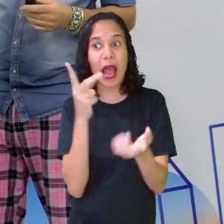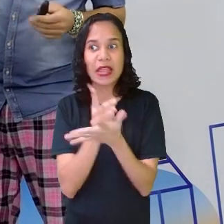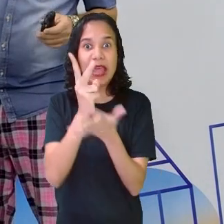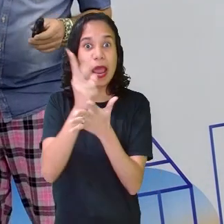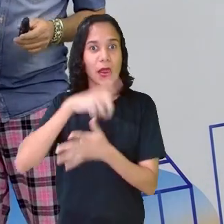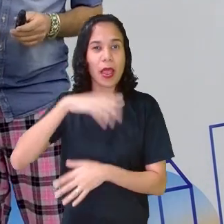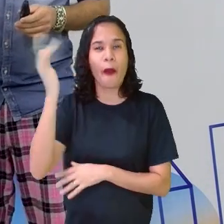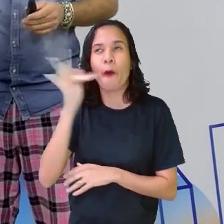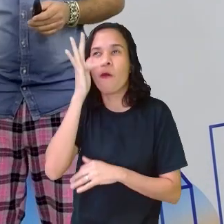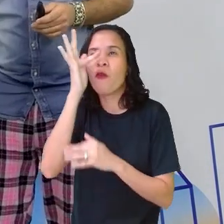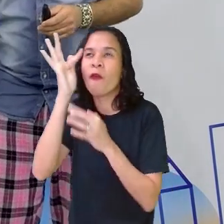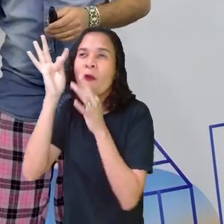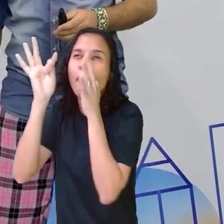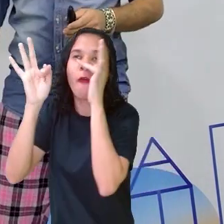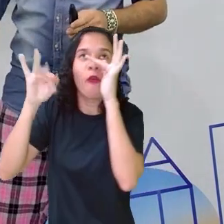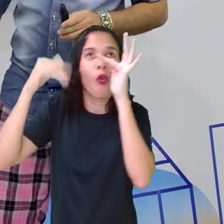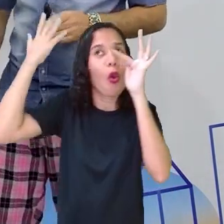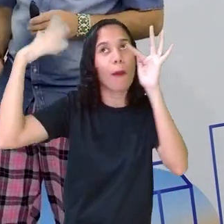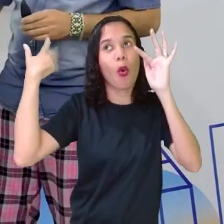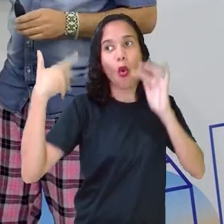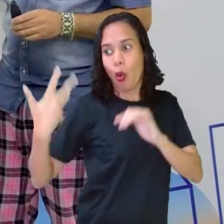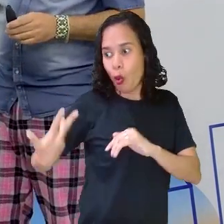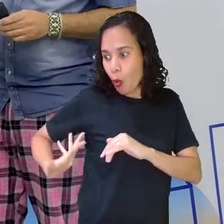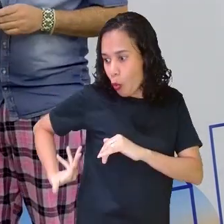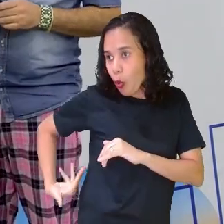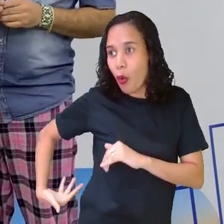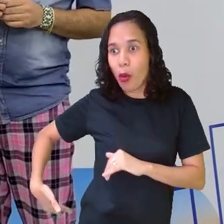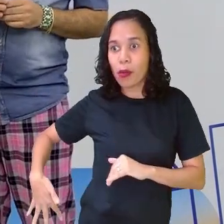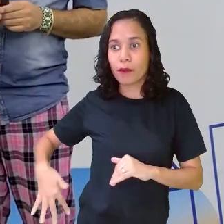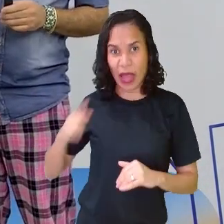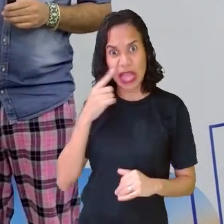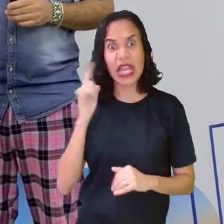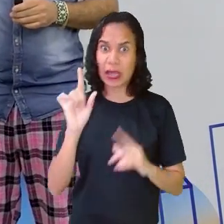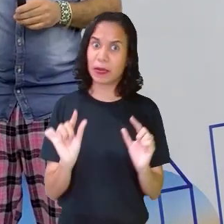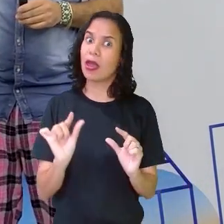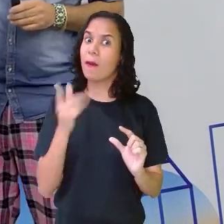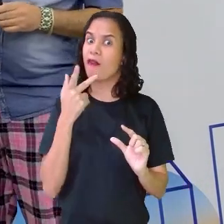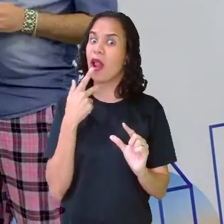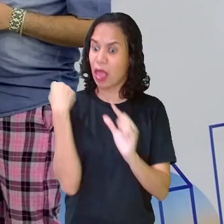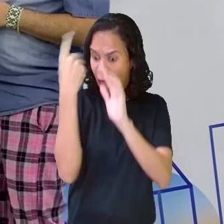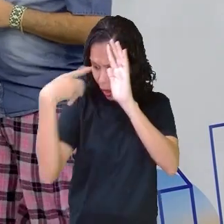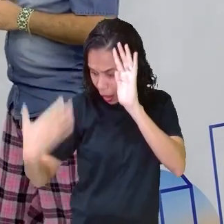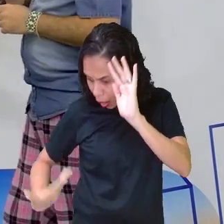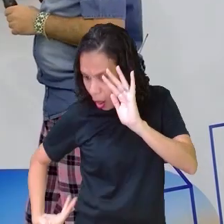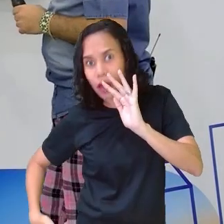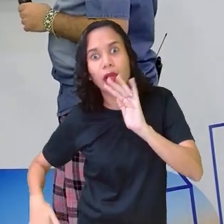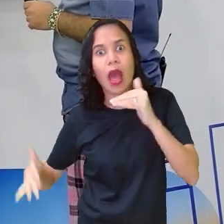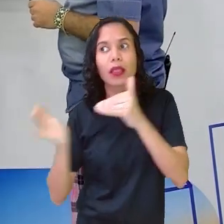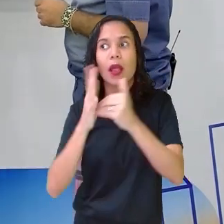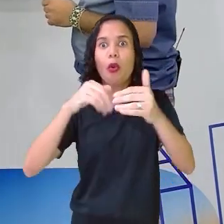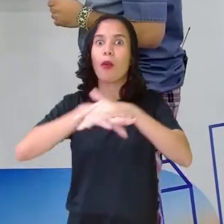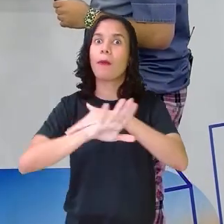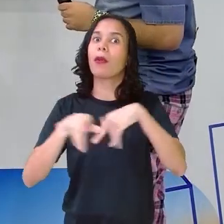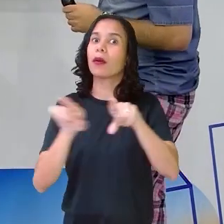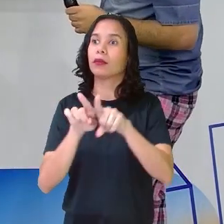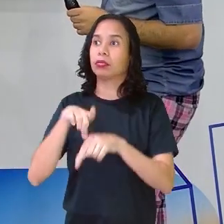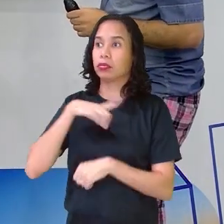com flores, com cabelo bem longo. Esse tá até curtinho, dizem que é maior. E que ela,